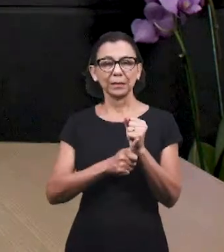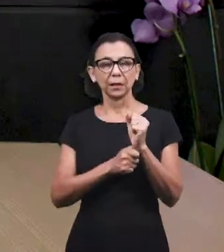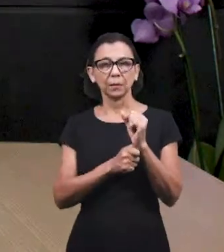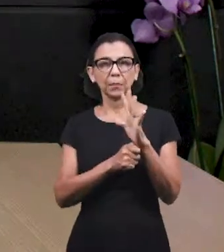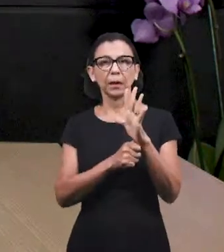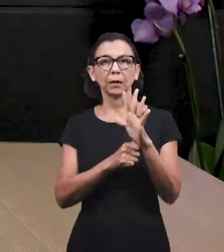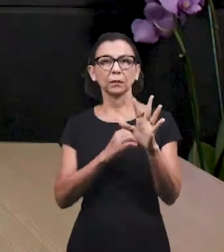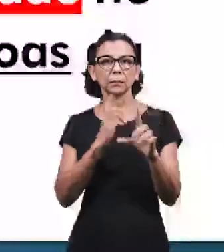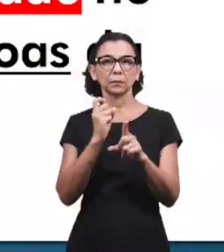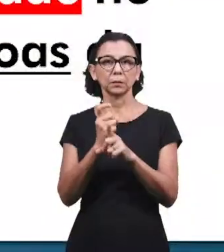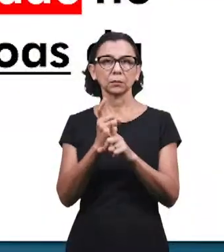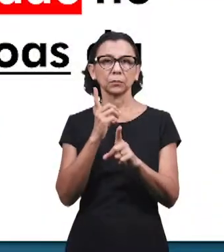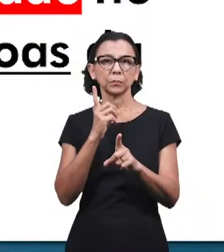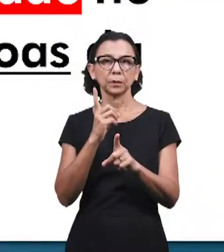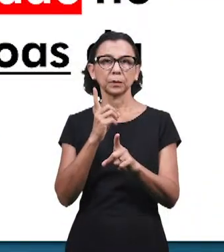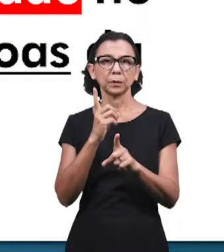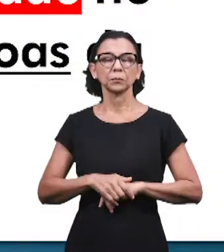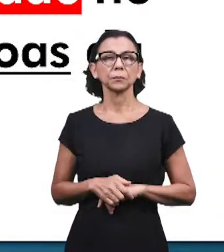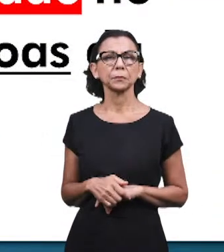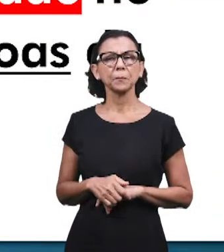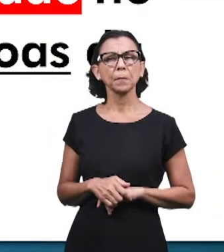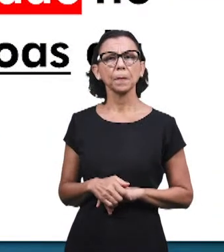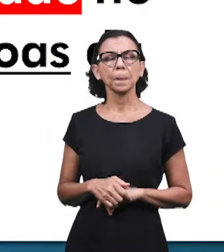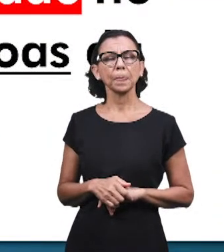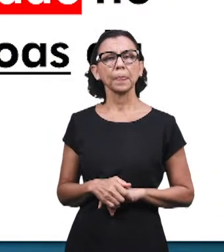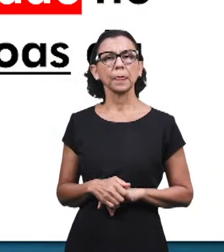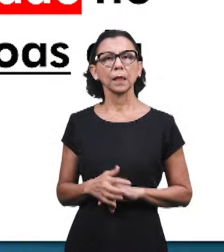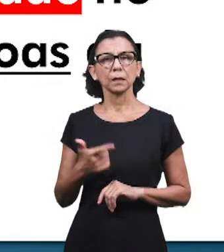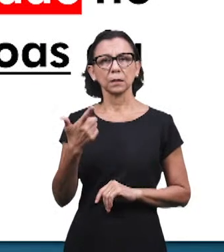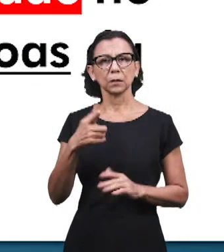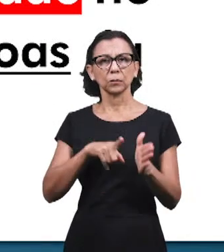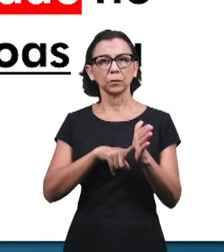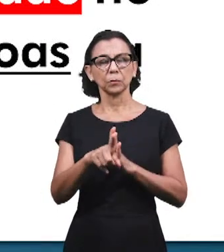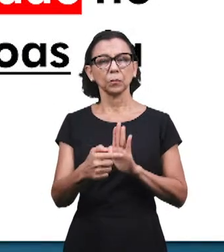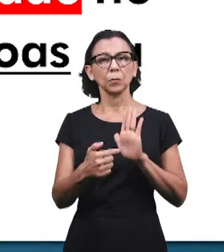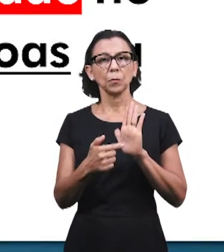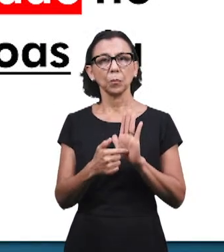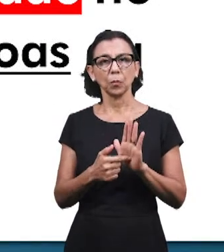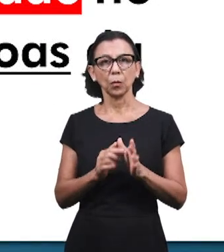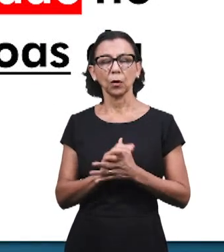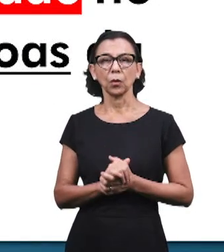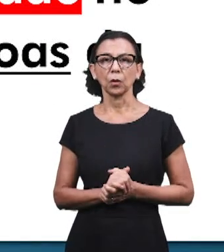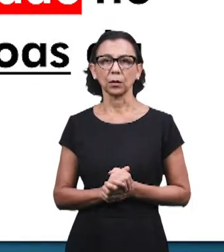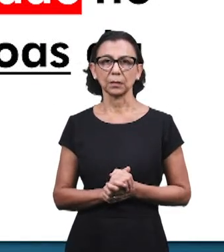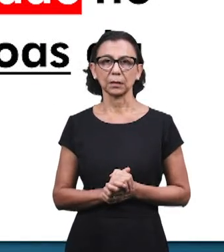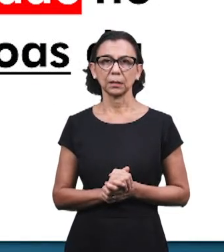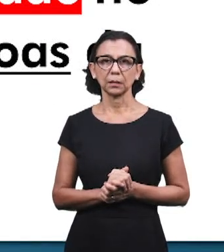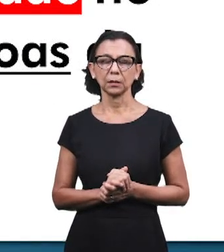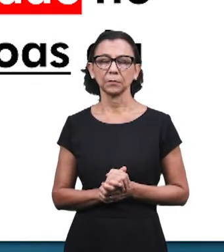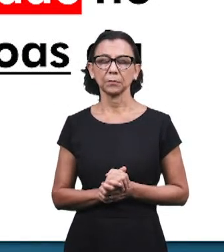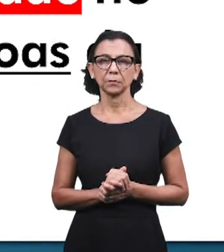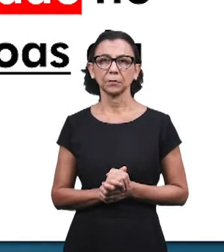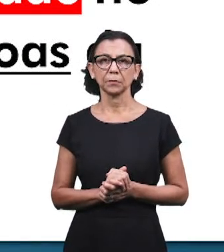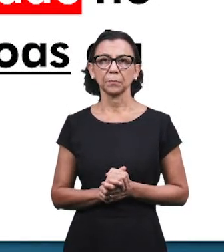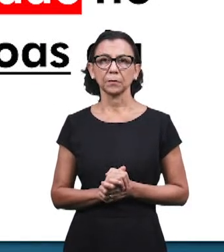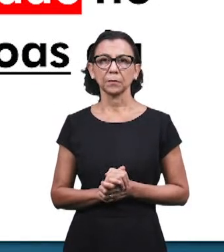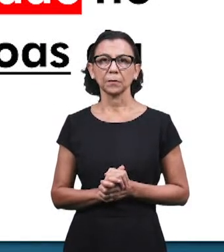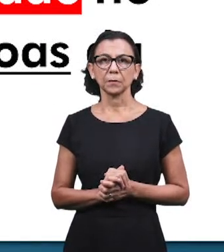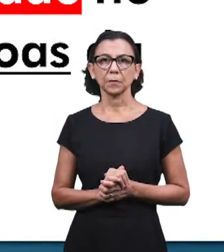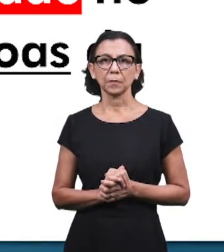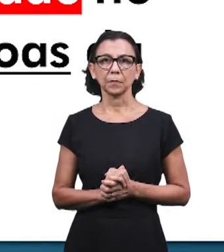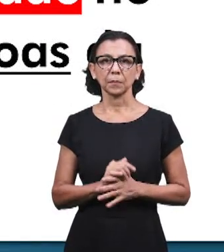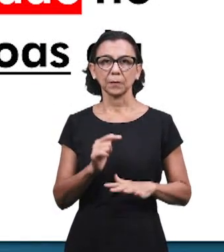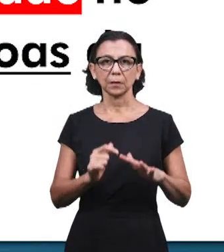segunda pergunta, ela diz assim: destaque as figuras proféticas da Trindade, no verso 3,